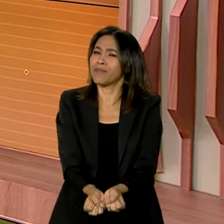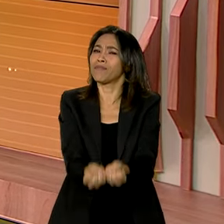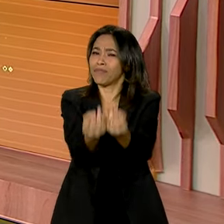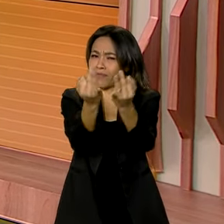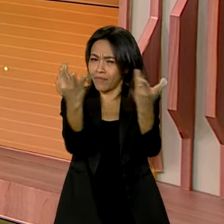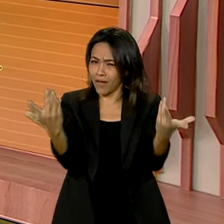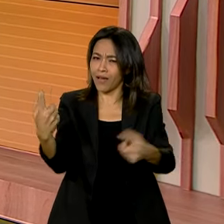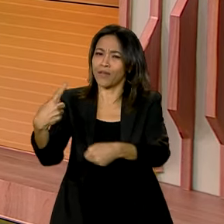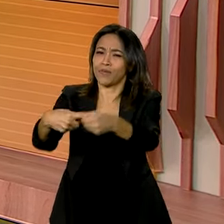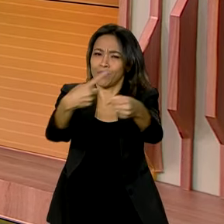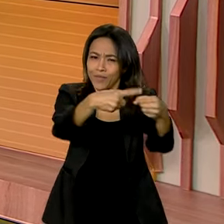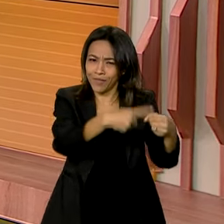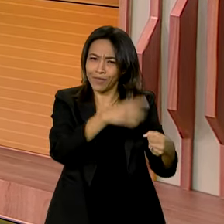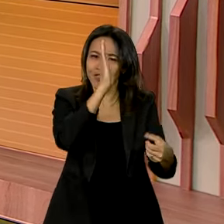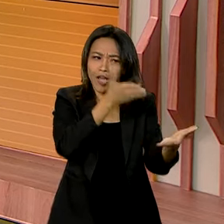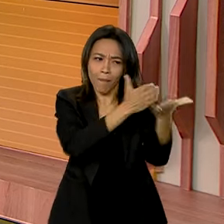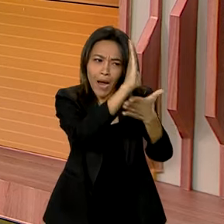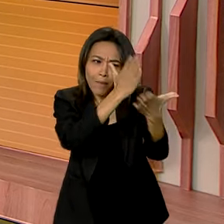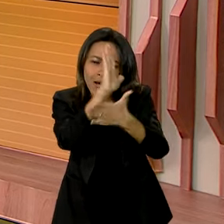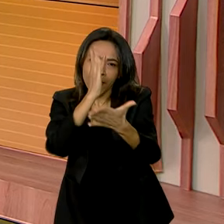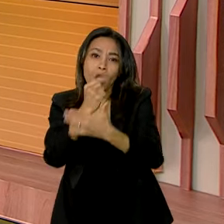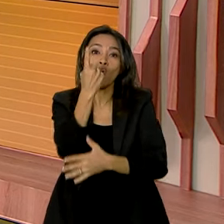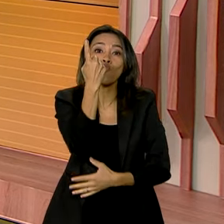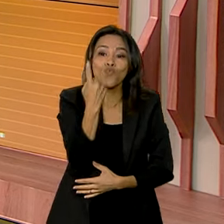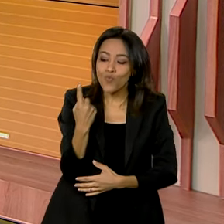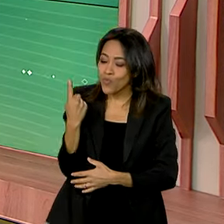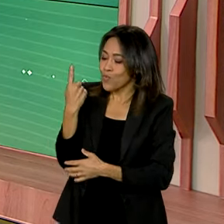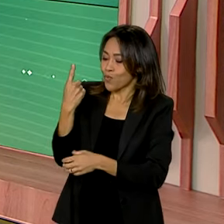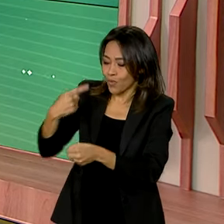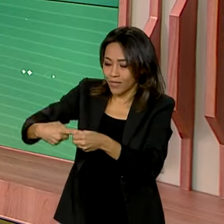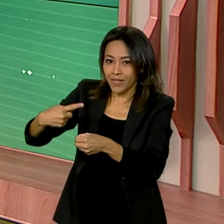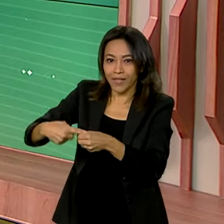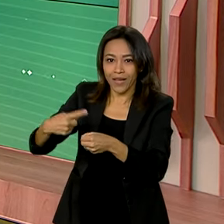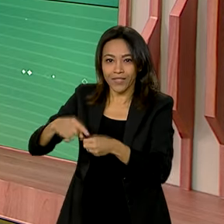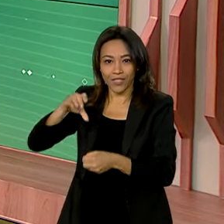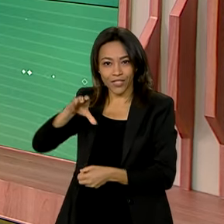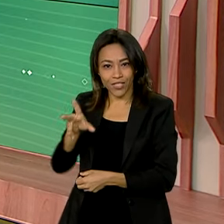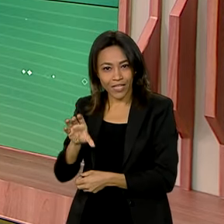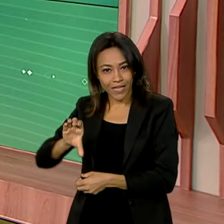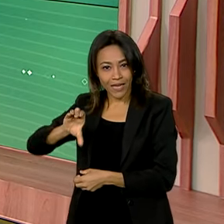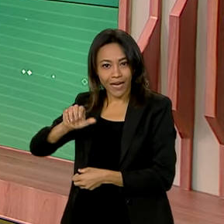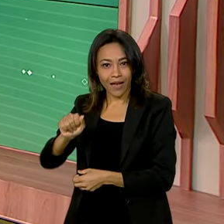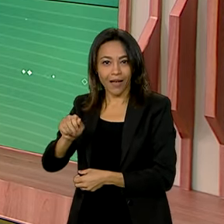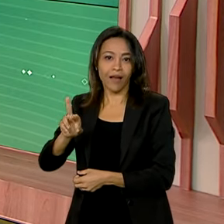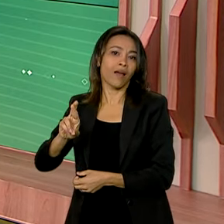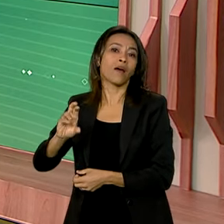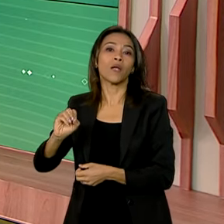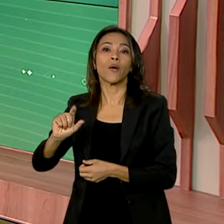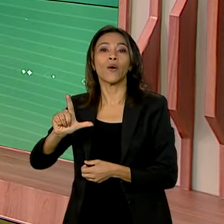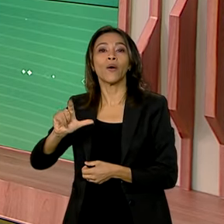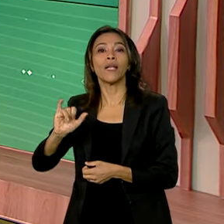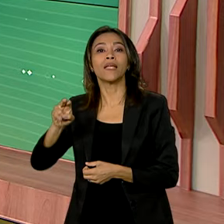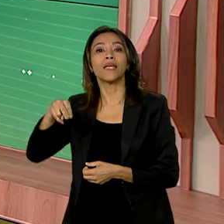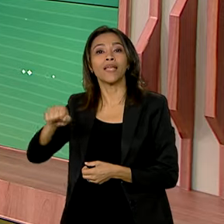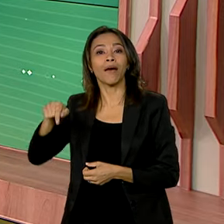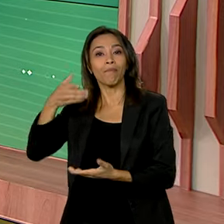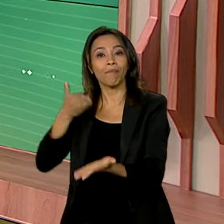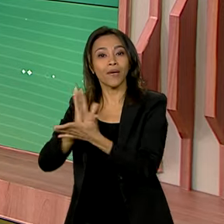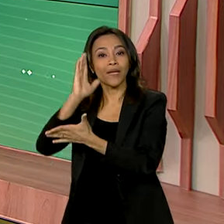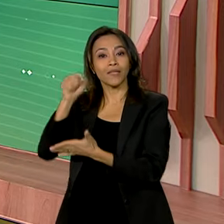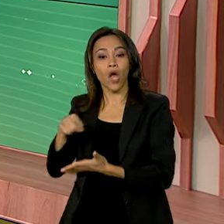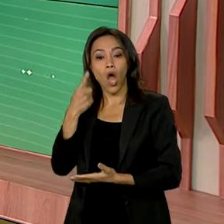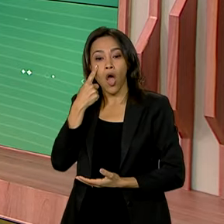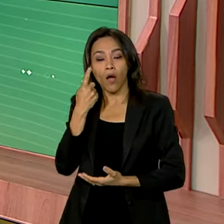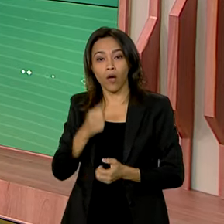processos já aprovados. Um deles é a cidade de Carolina. Então vamos aproveitar para dar umas olhadas nos dados da